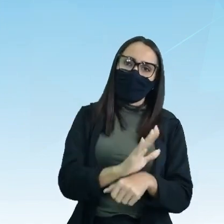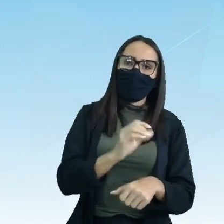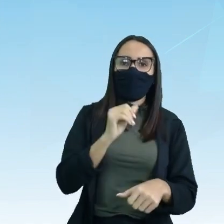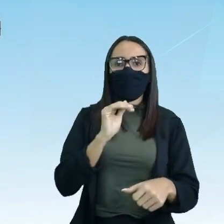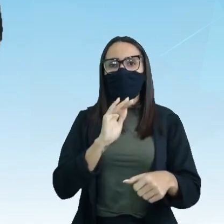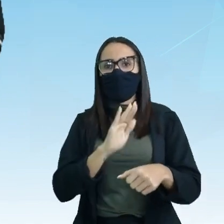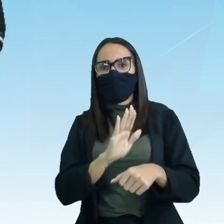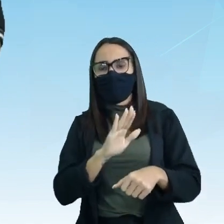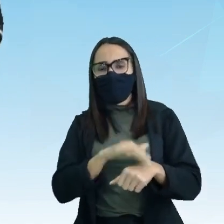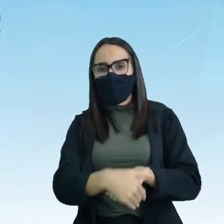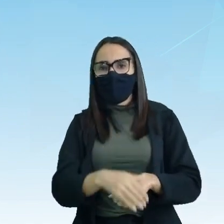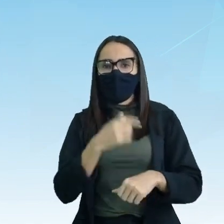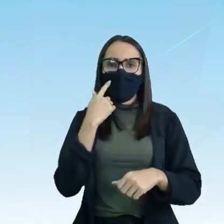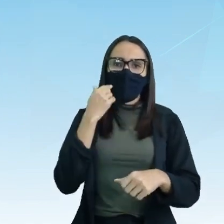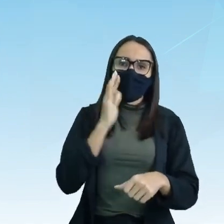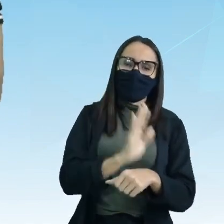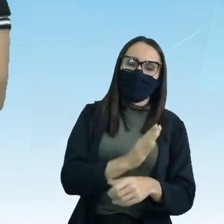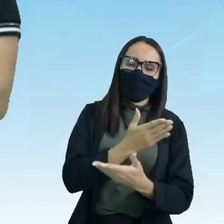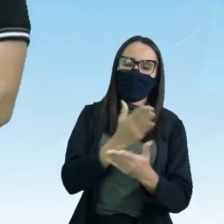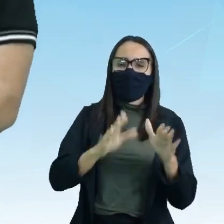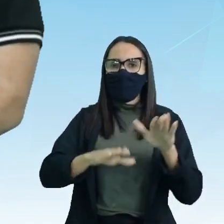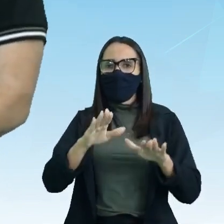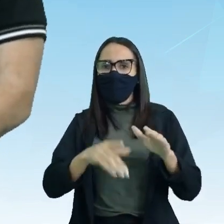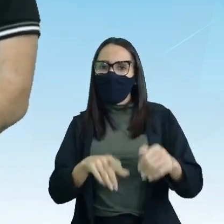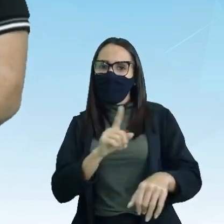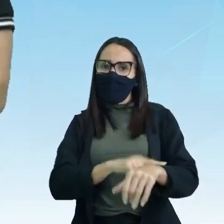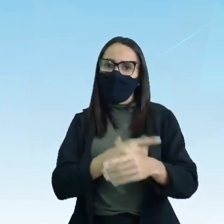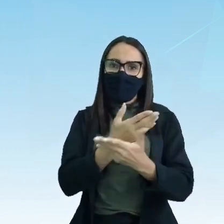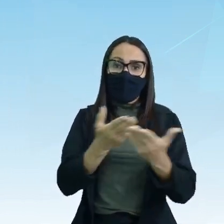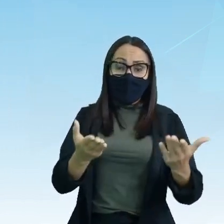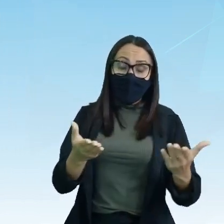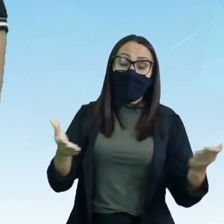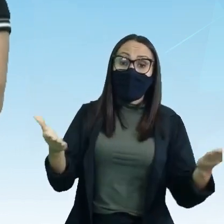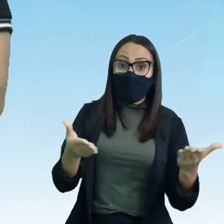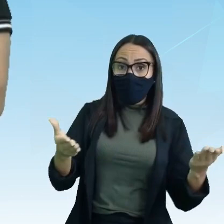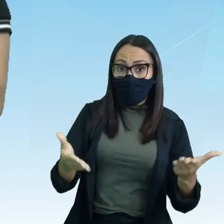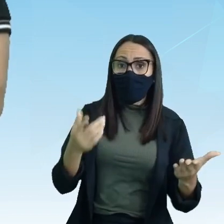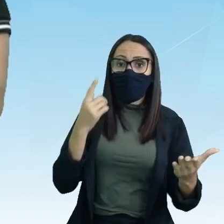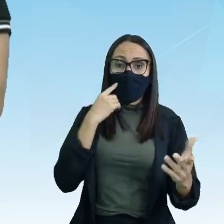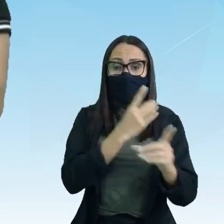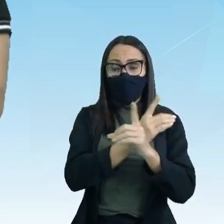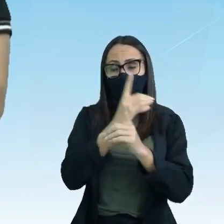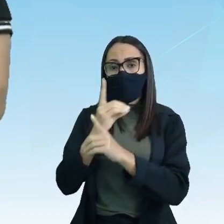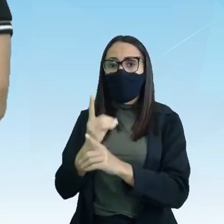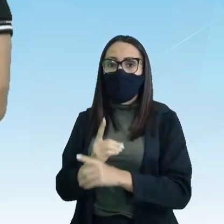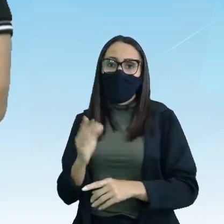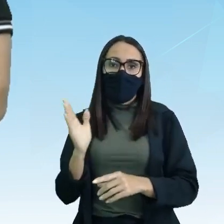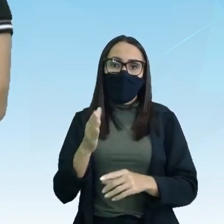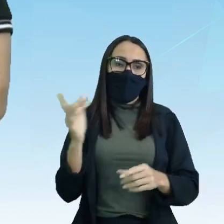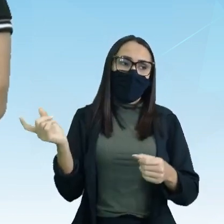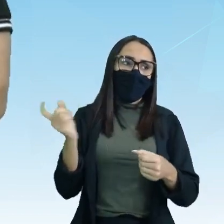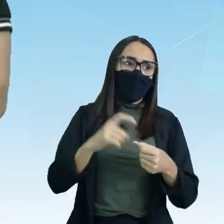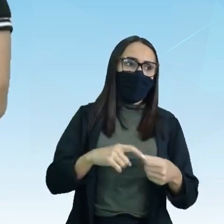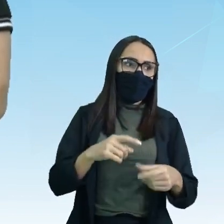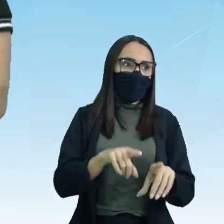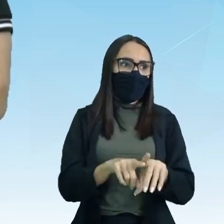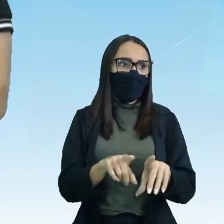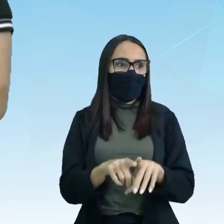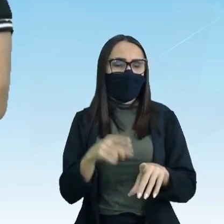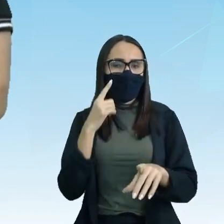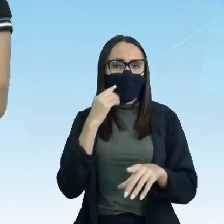assistindo esse vídeo. E é isso aí, o professor Bruno Guimarães, que já veio aqui a outros encontros e voltará. Ele é